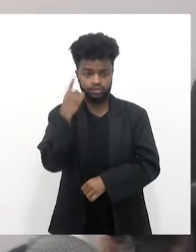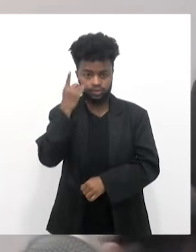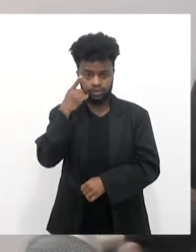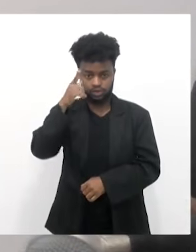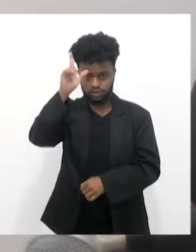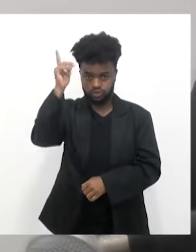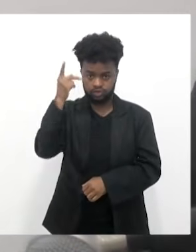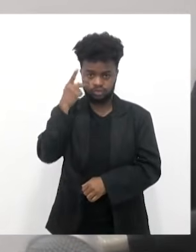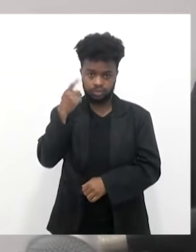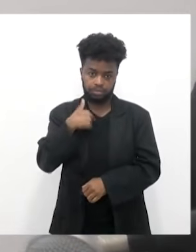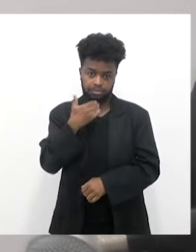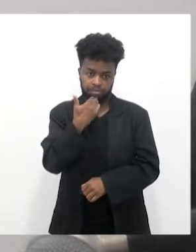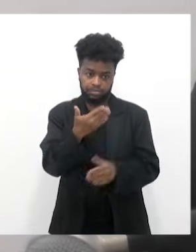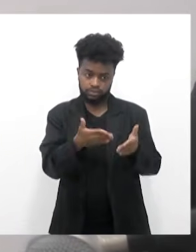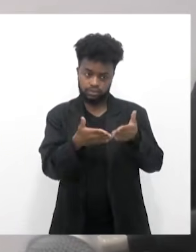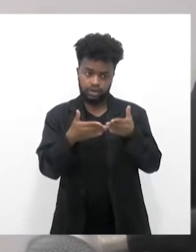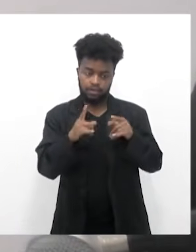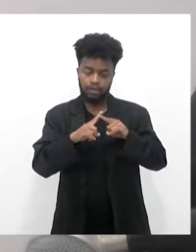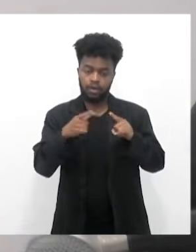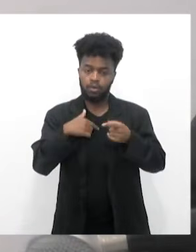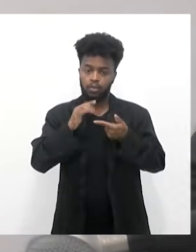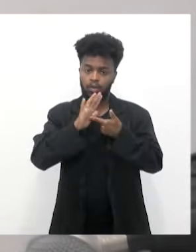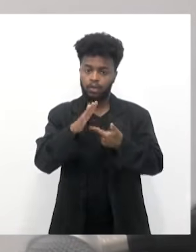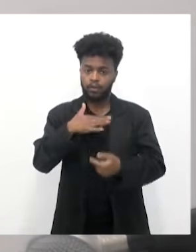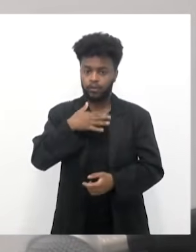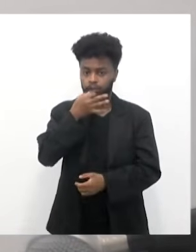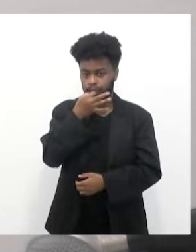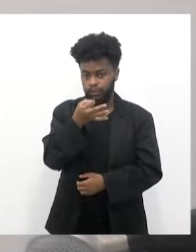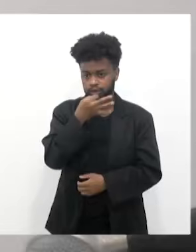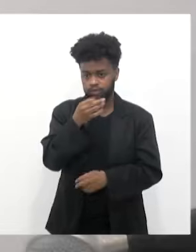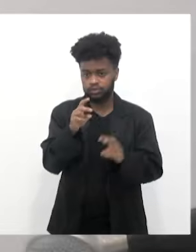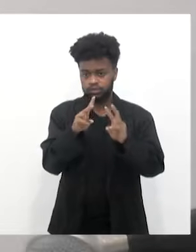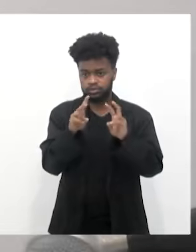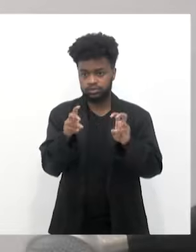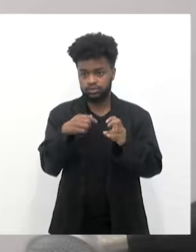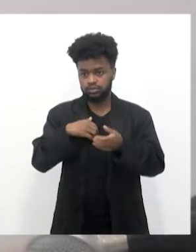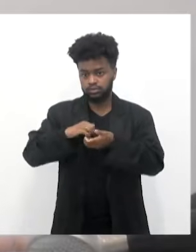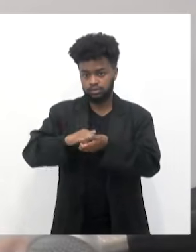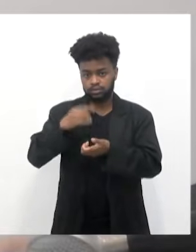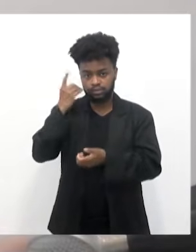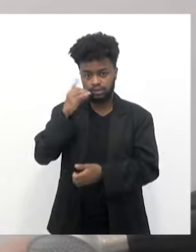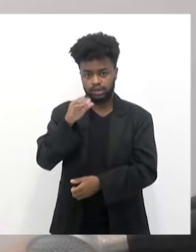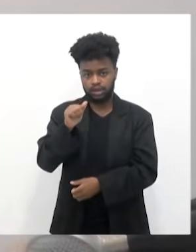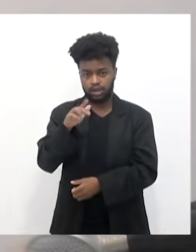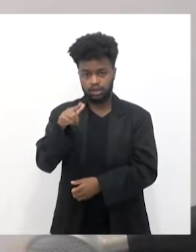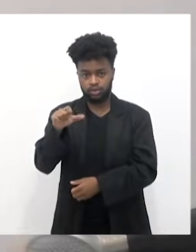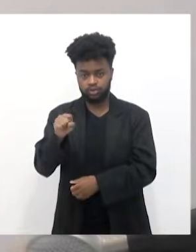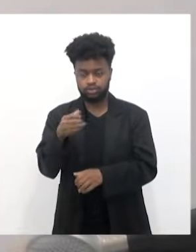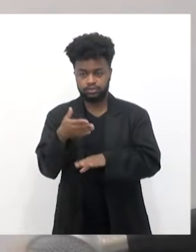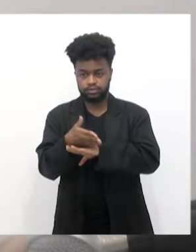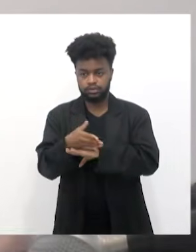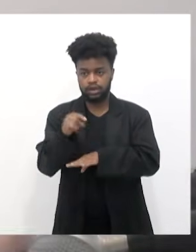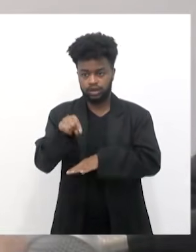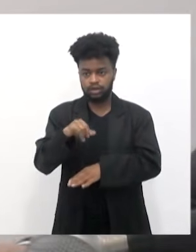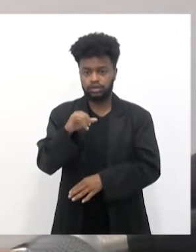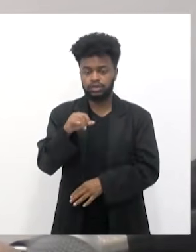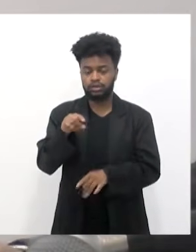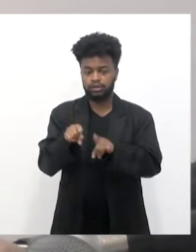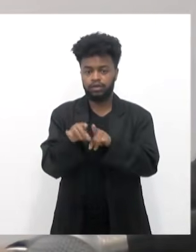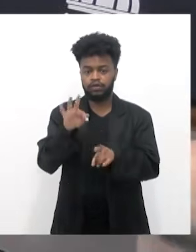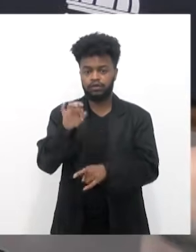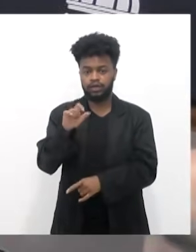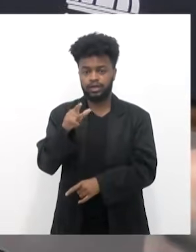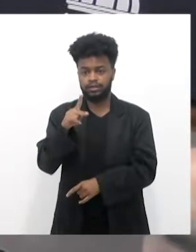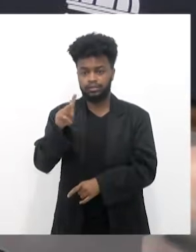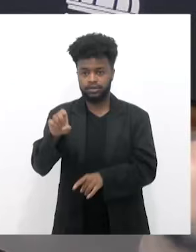ratifico a minha posição em relação ao... Saudar o deputado Carlos Macedo, que está conosco, o deputado Jorge Felipe Neto, já falei, mas o deputado